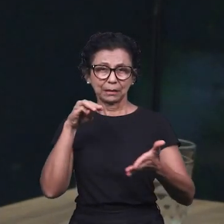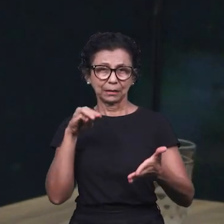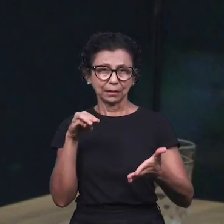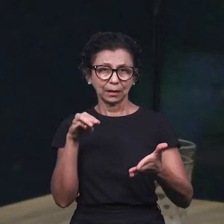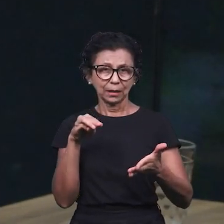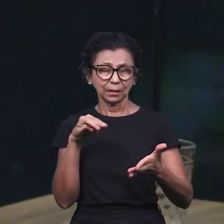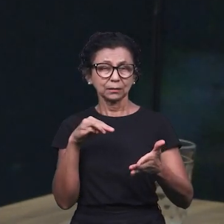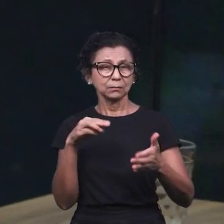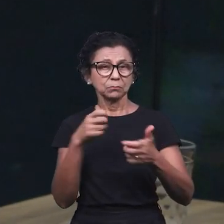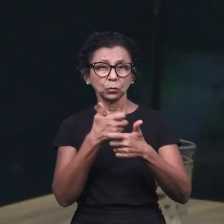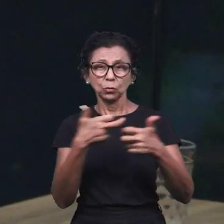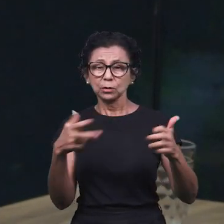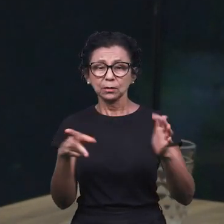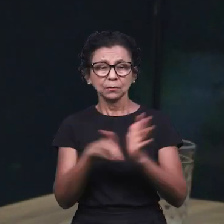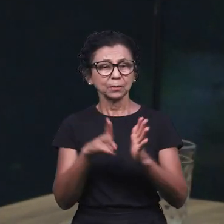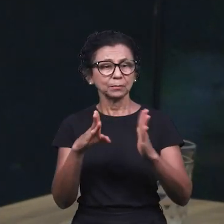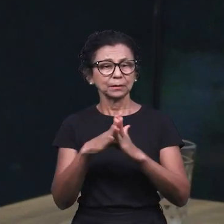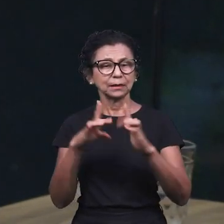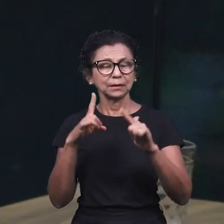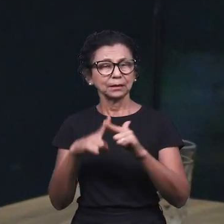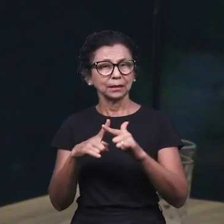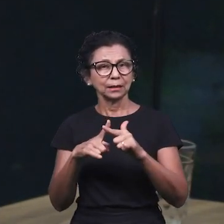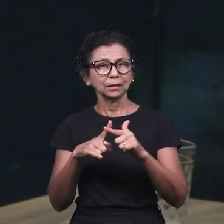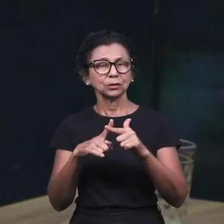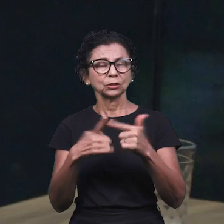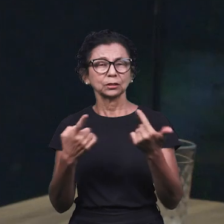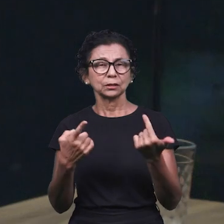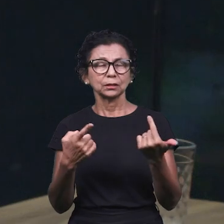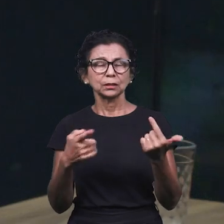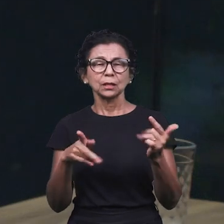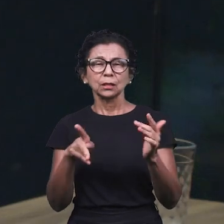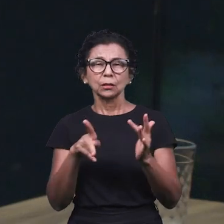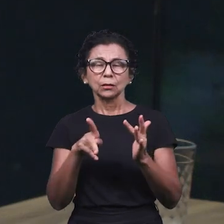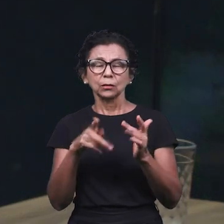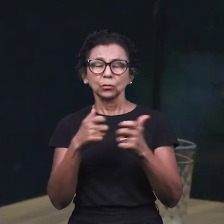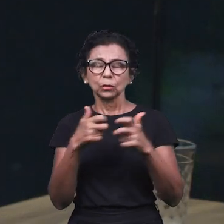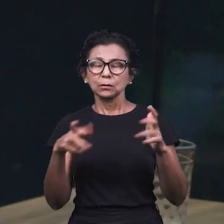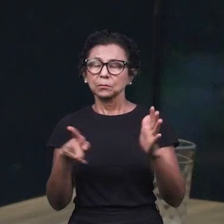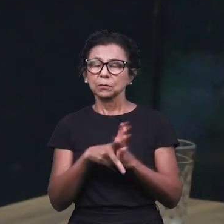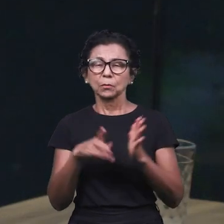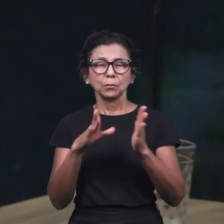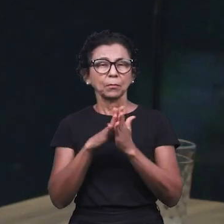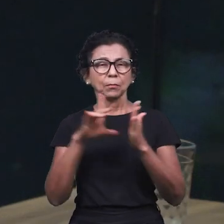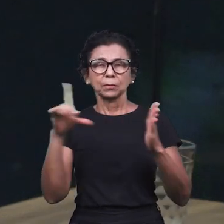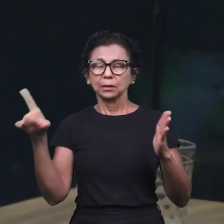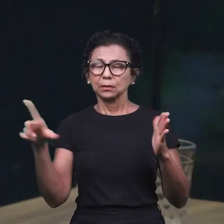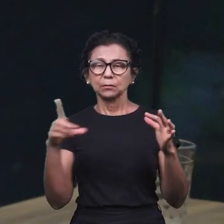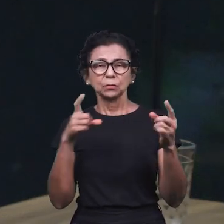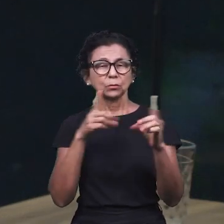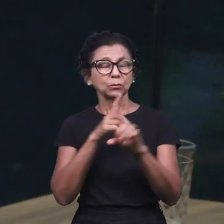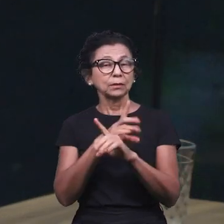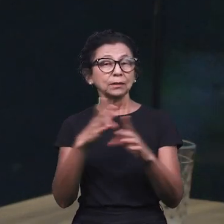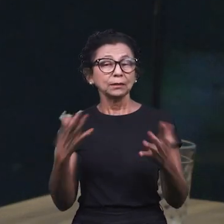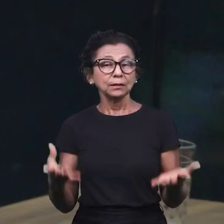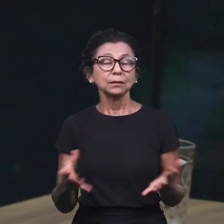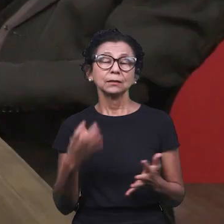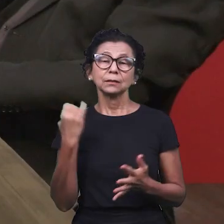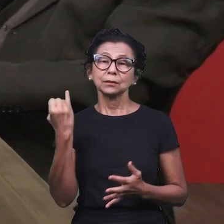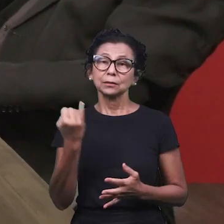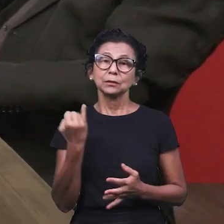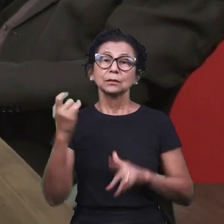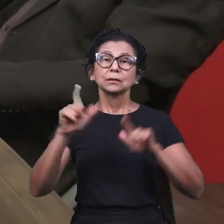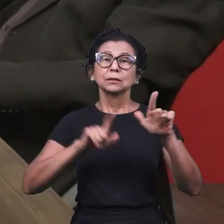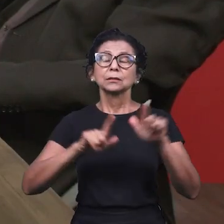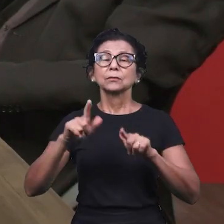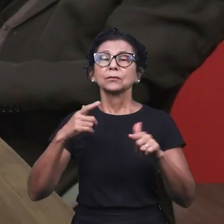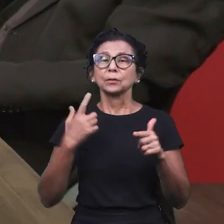satélite pode trazer, né, e tem trazido benefícios para a igreja como corpo? Isso,